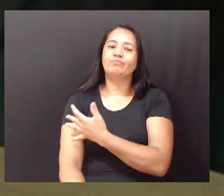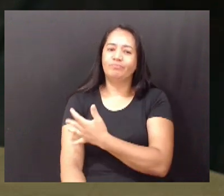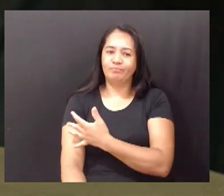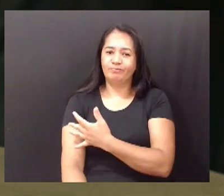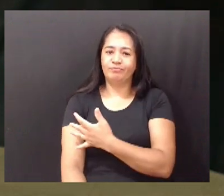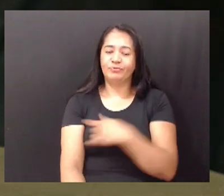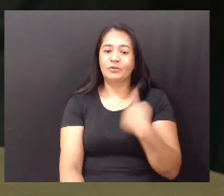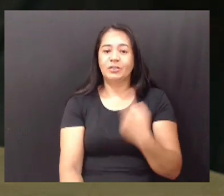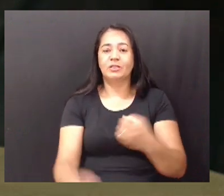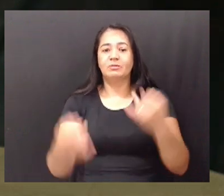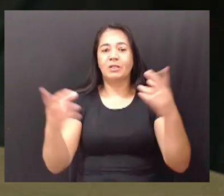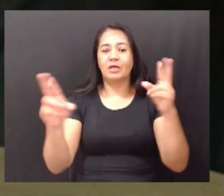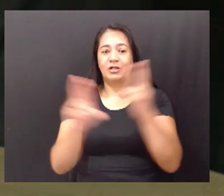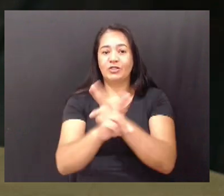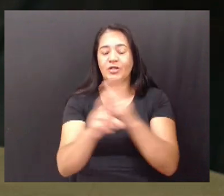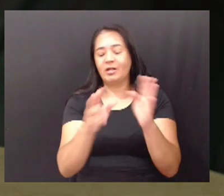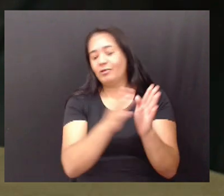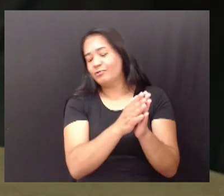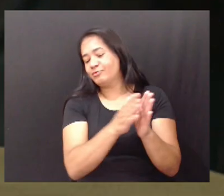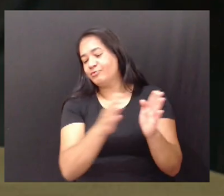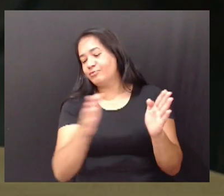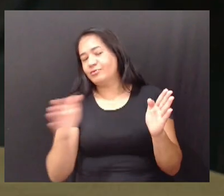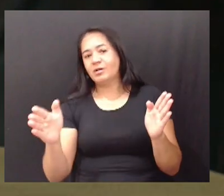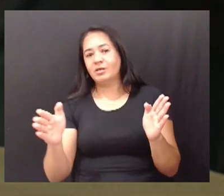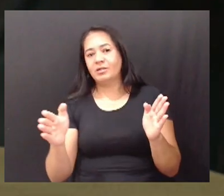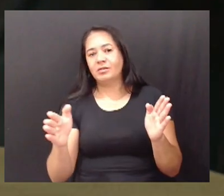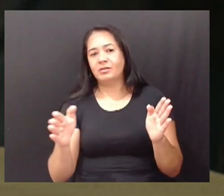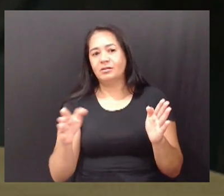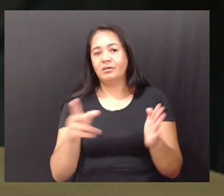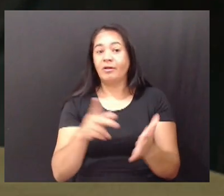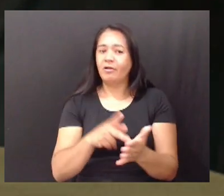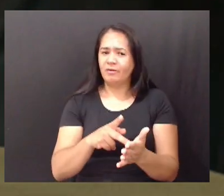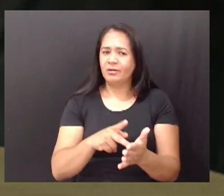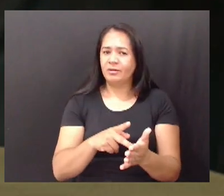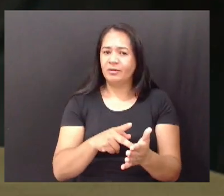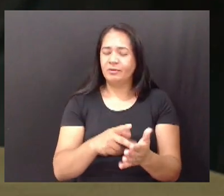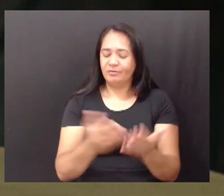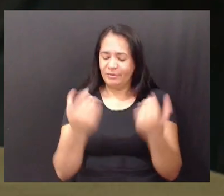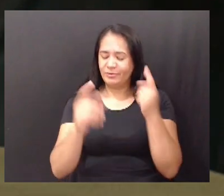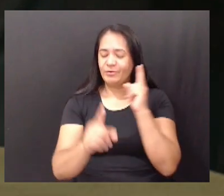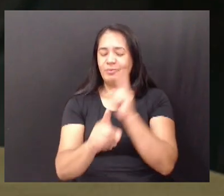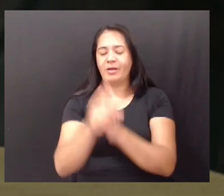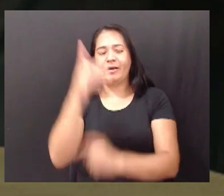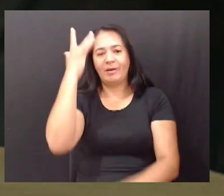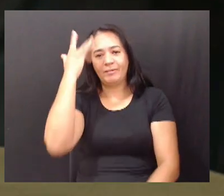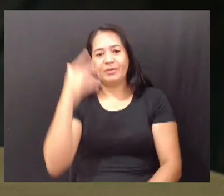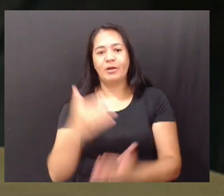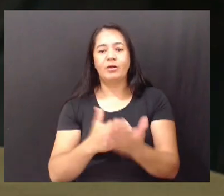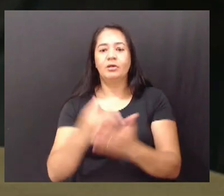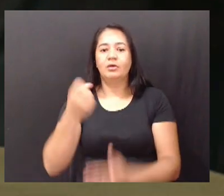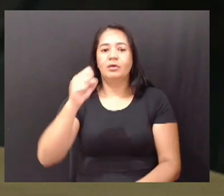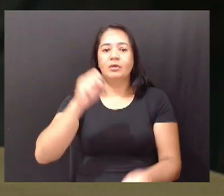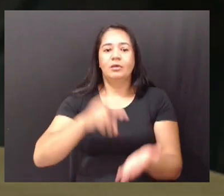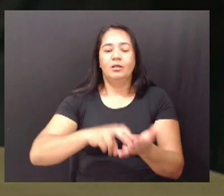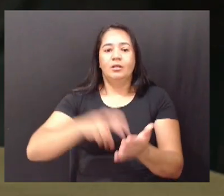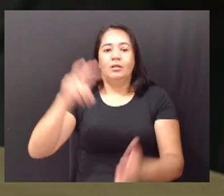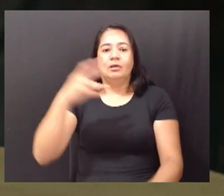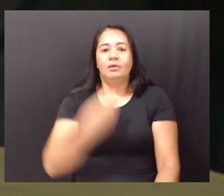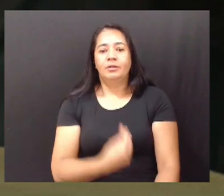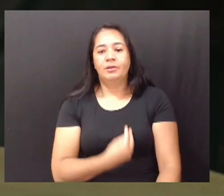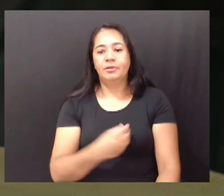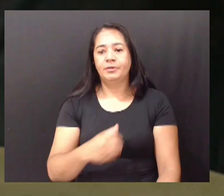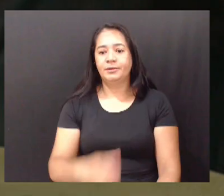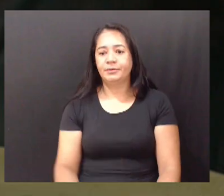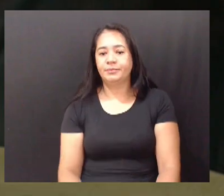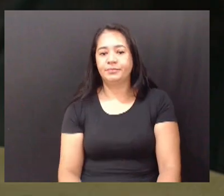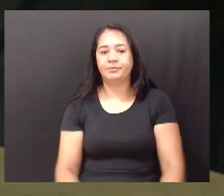relacionamentos duradouros. Será que está durando mesmo? Vamos descobrir amanhã, a partir das 8 da manhã, ao vivo, com mais uma edição do nosso Estúdio